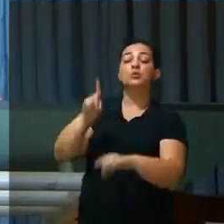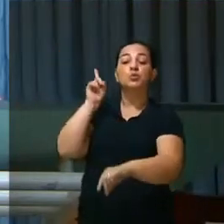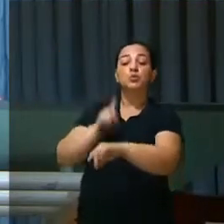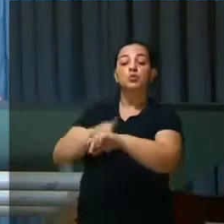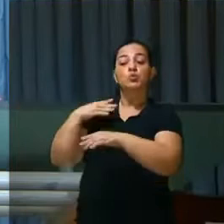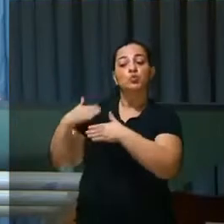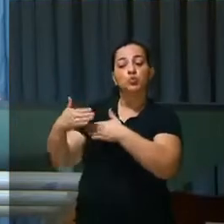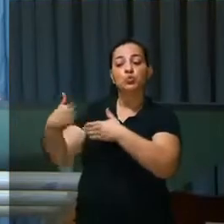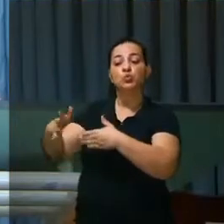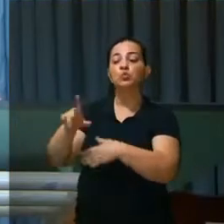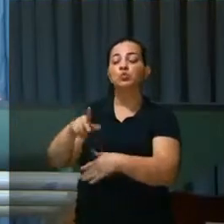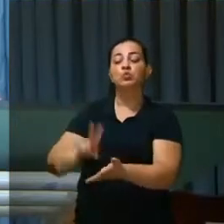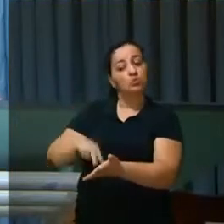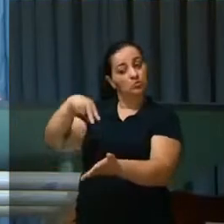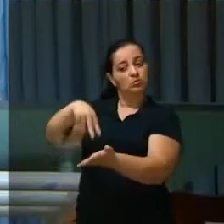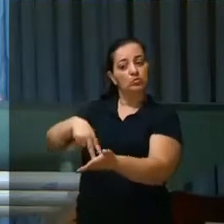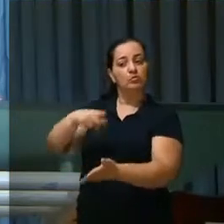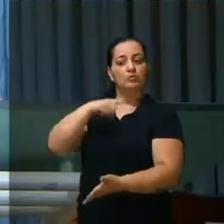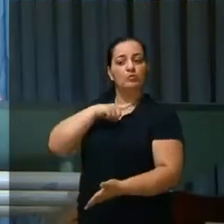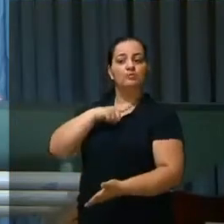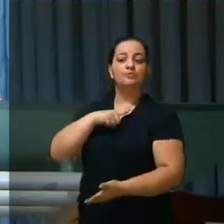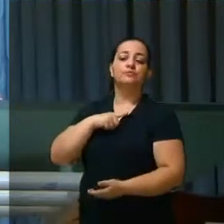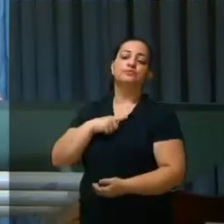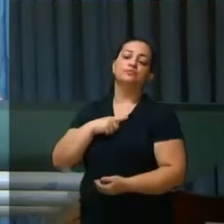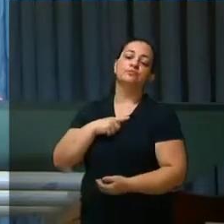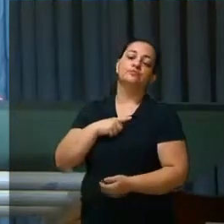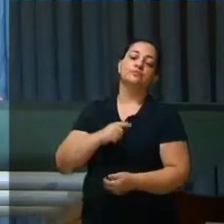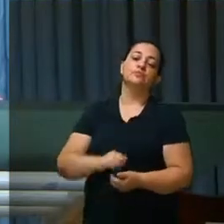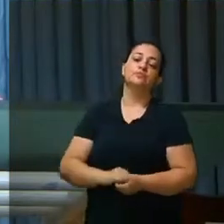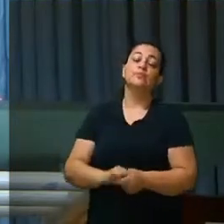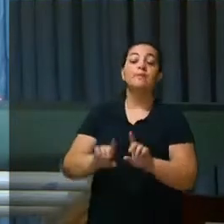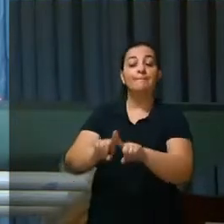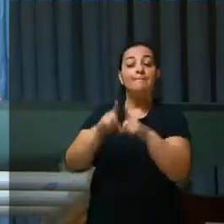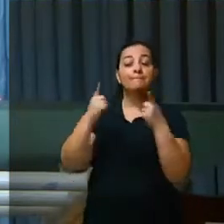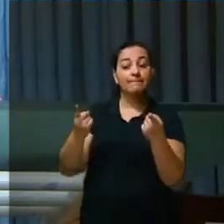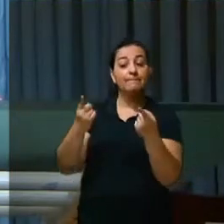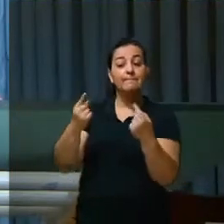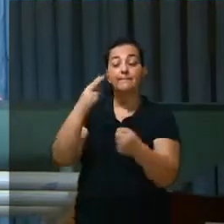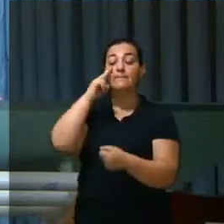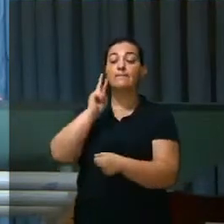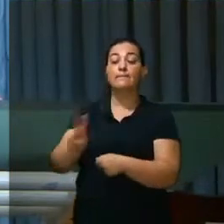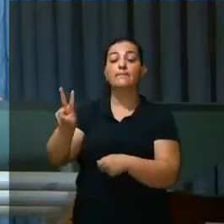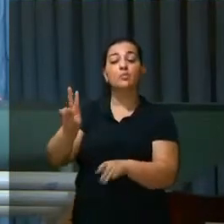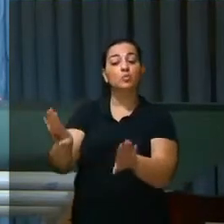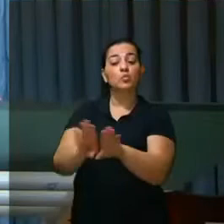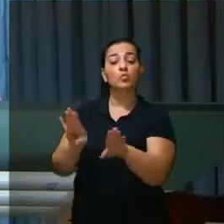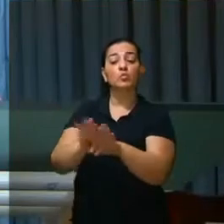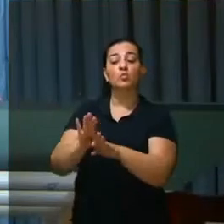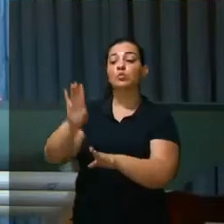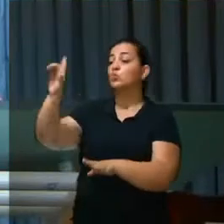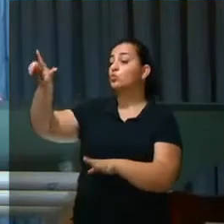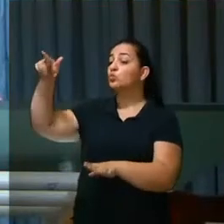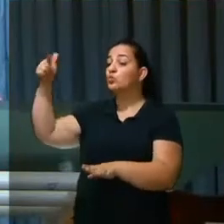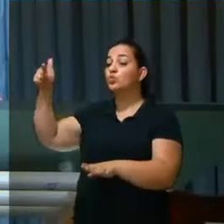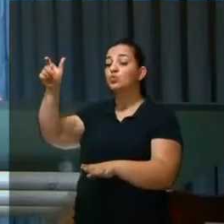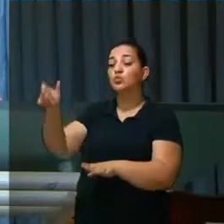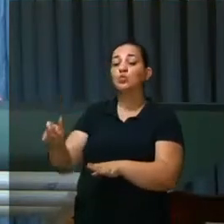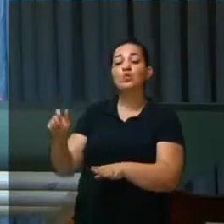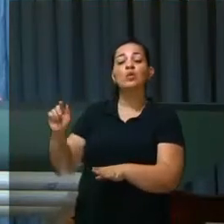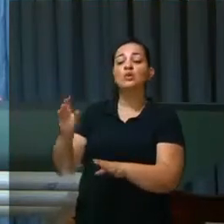determinado momento de tomar uma posição É mas ele viu também aquele que